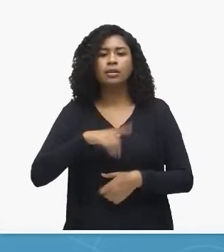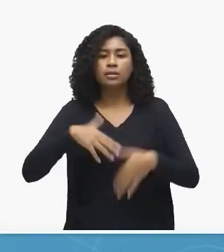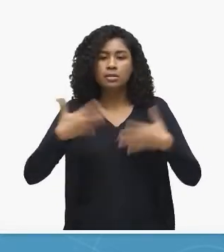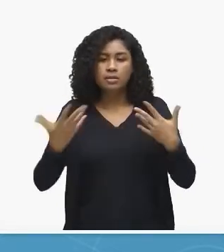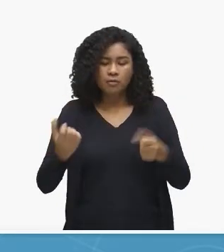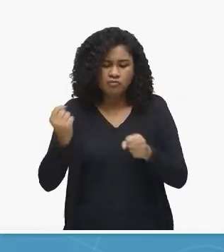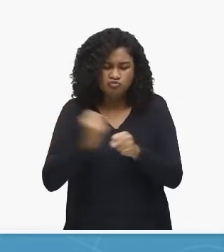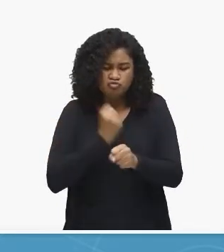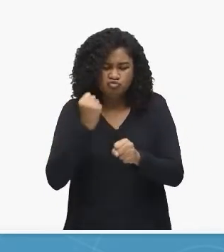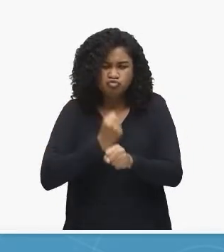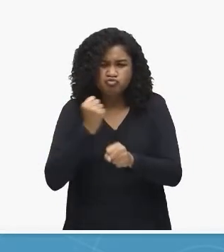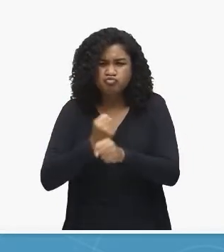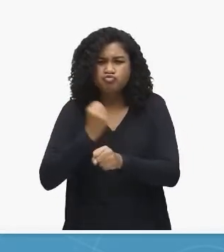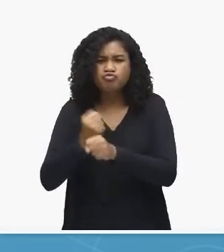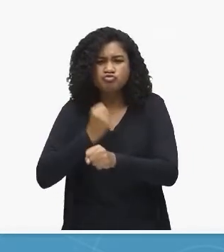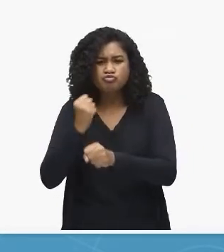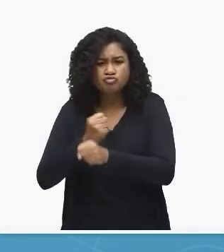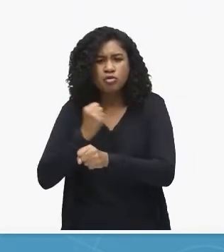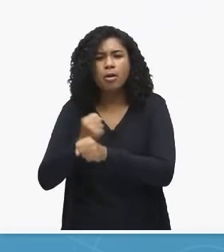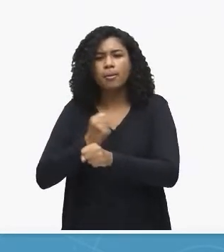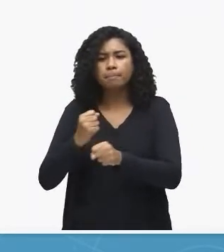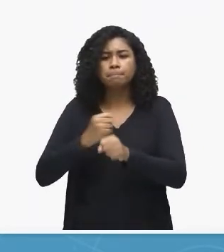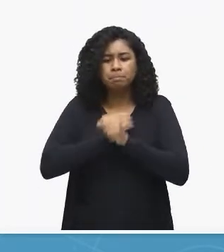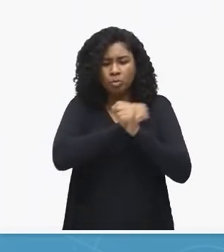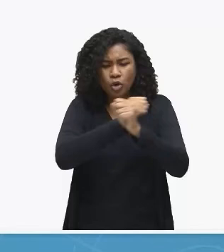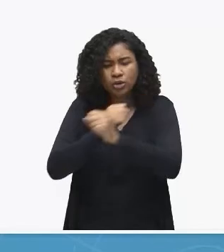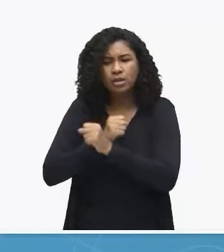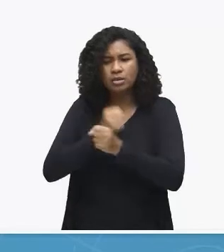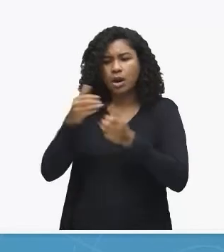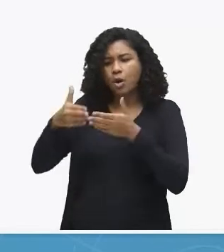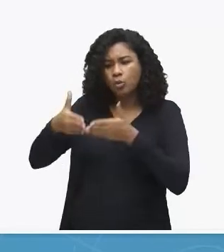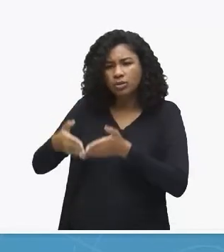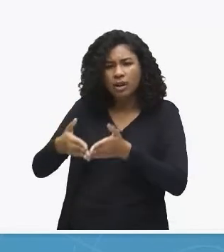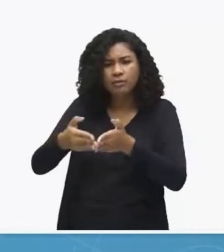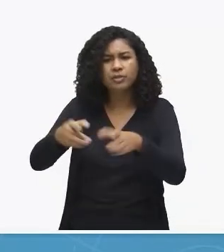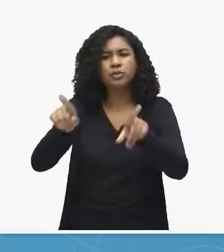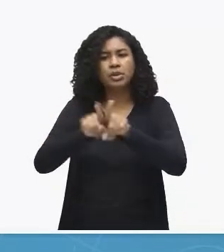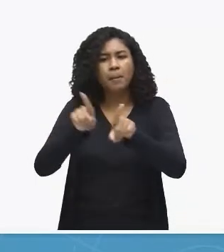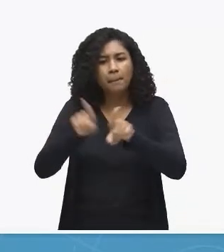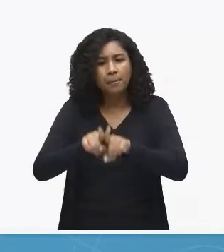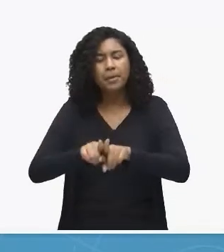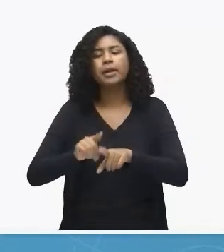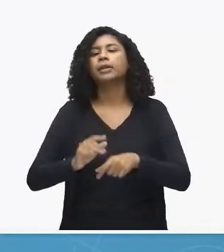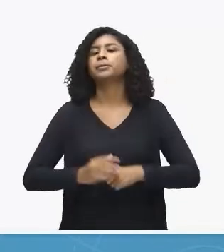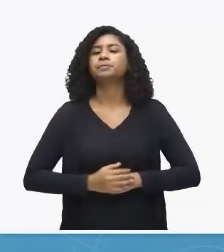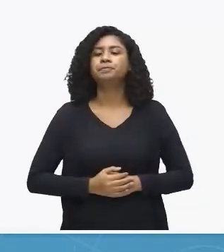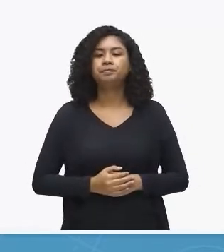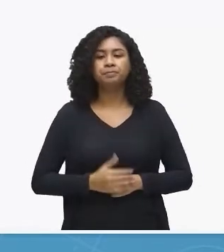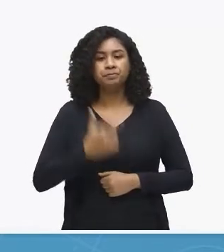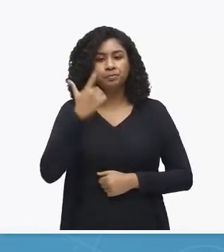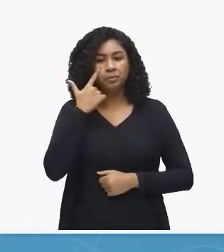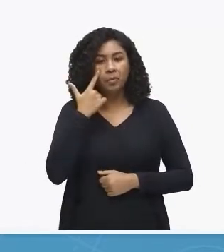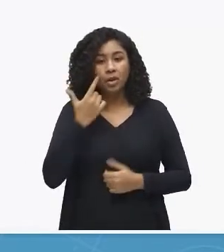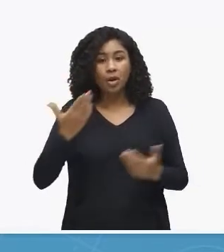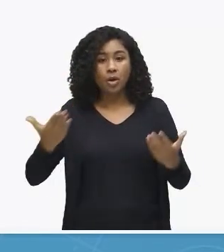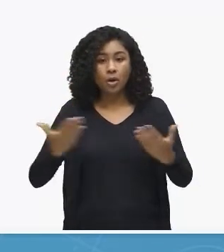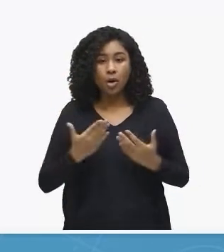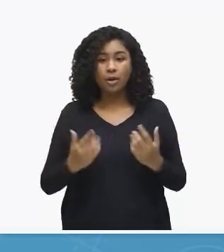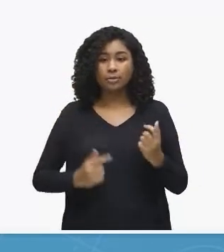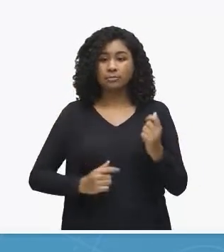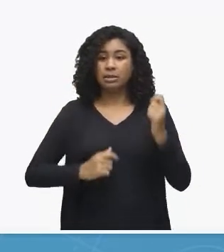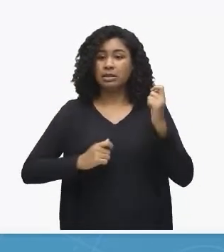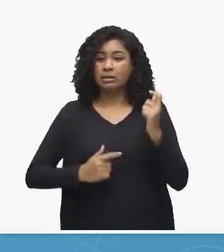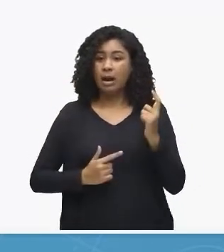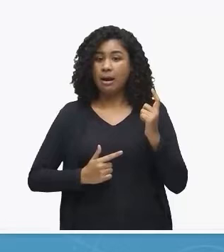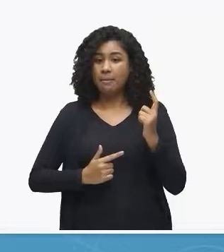né, eles vão blindar esse navio, e a gente vai observar também que as armas, né, a sua artilharia de